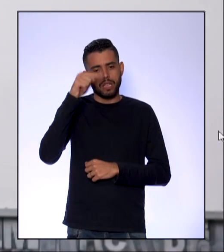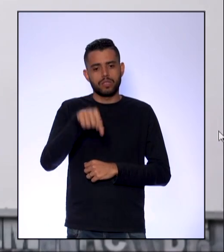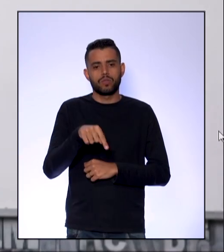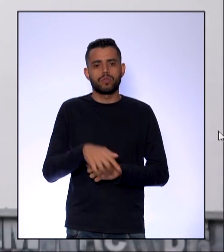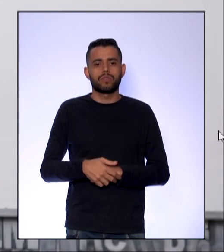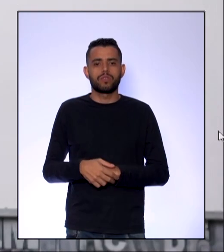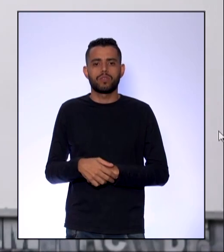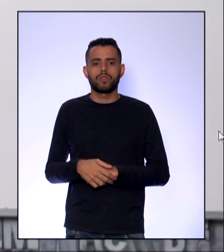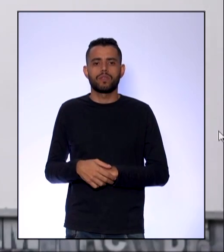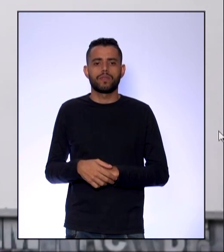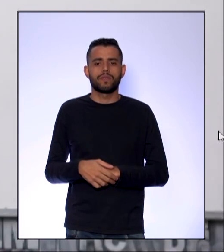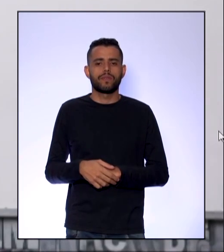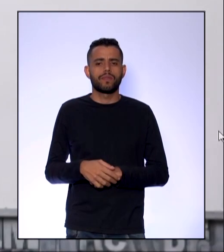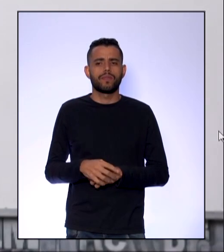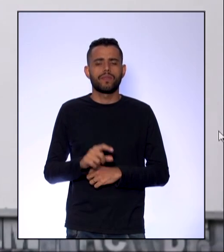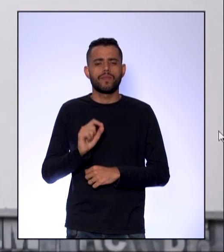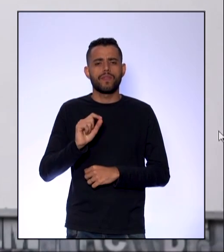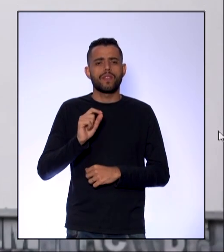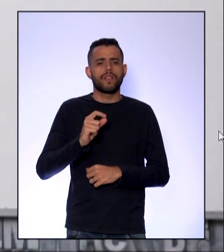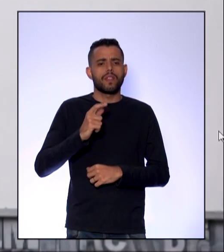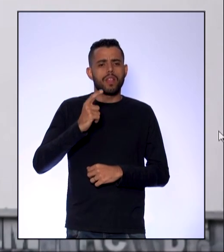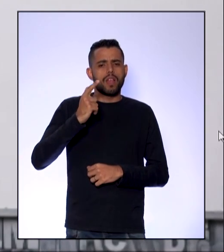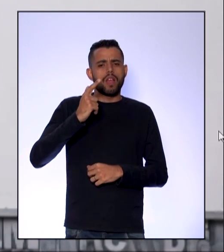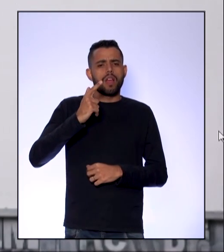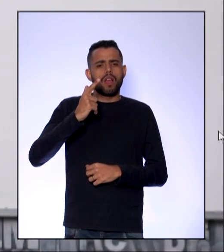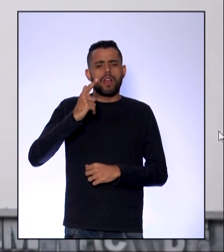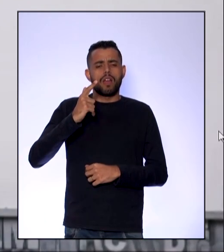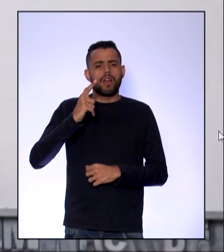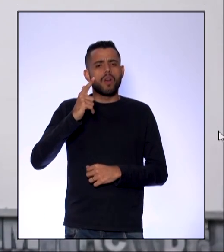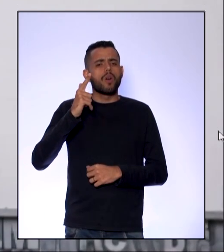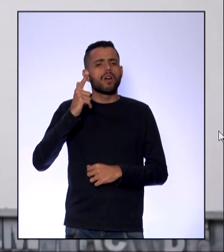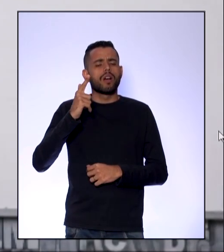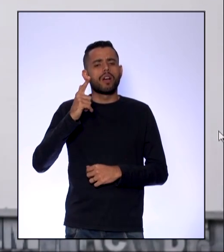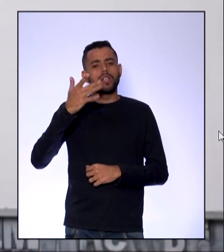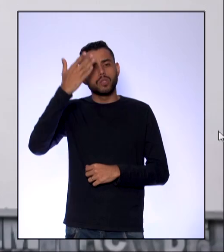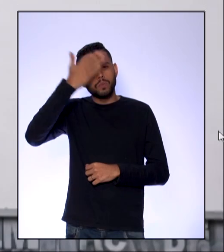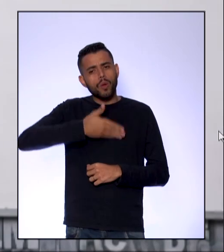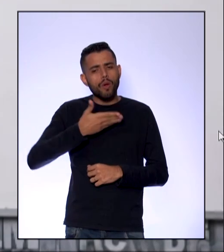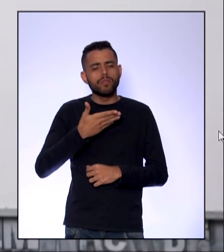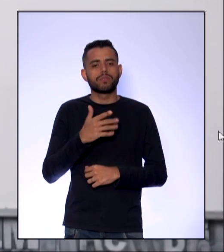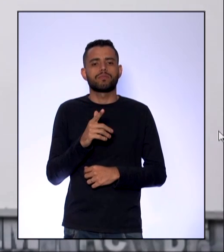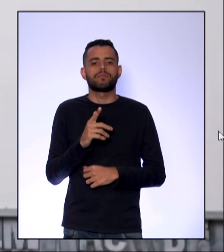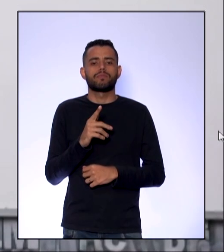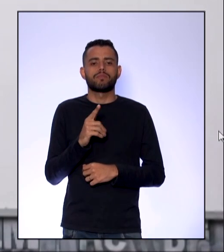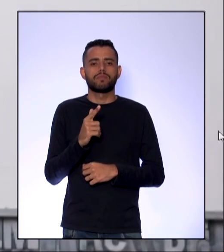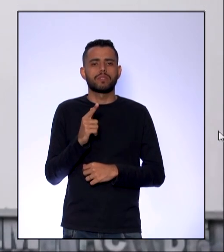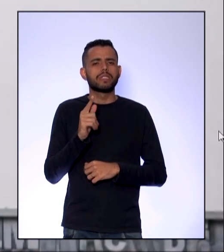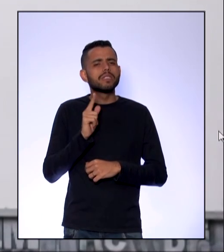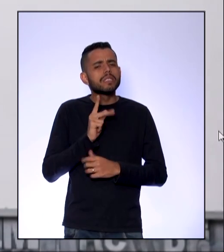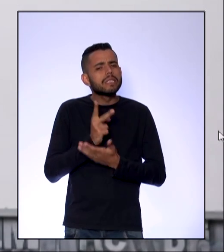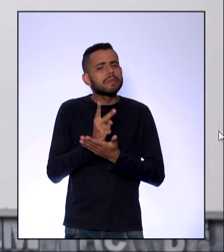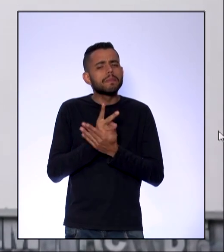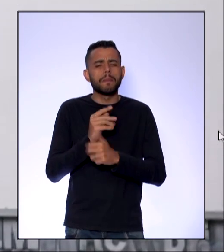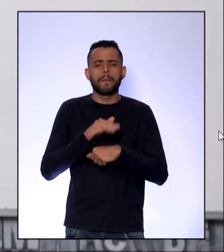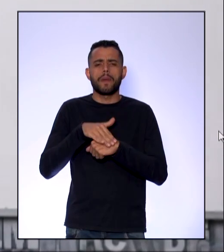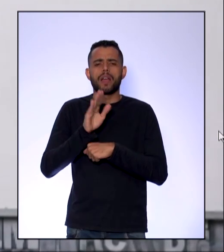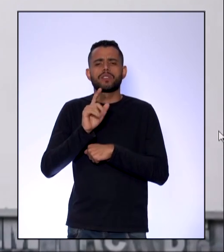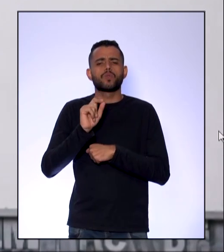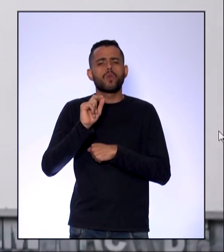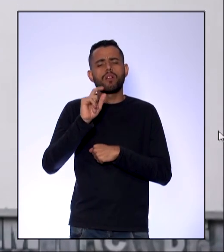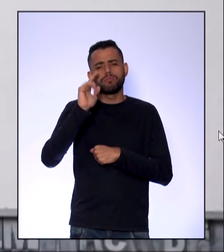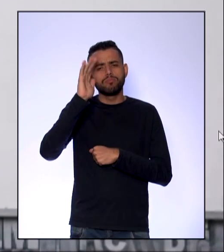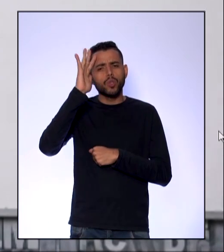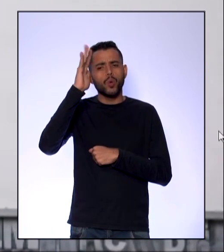tá? As provas costumam cobrar um pouco mais. Qual